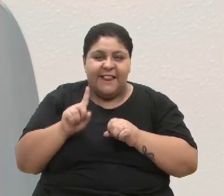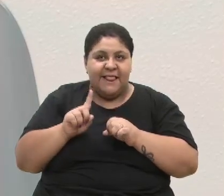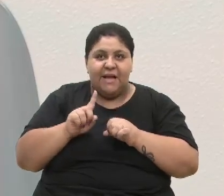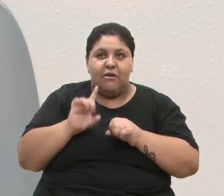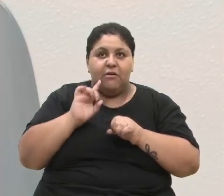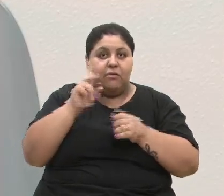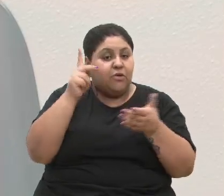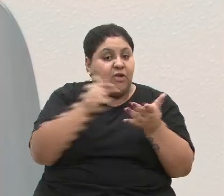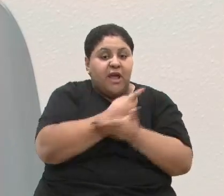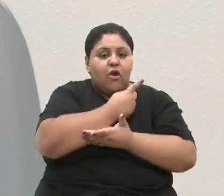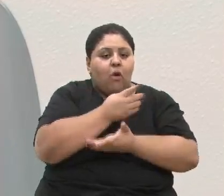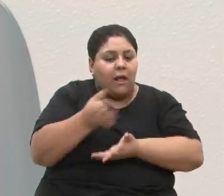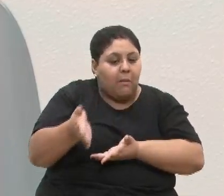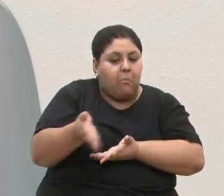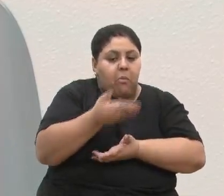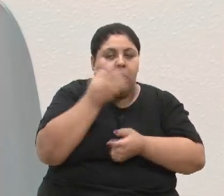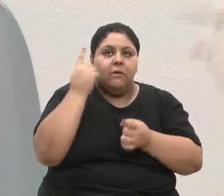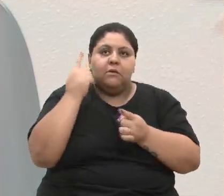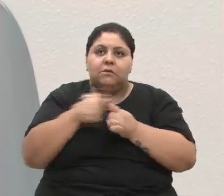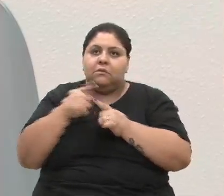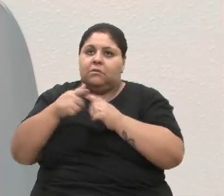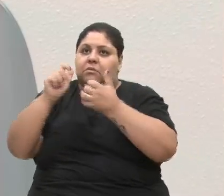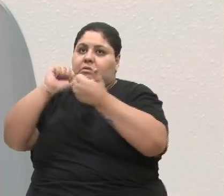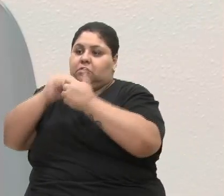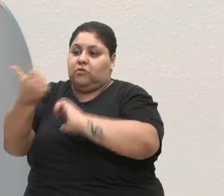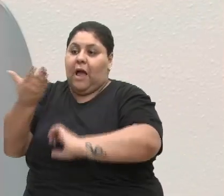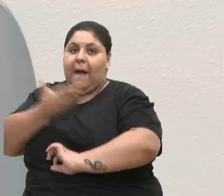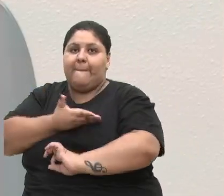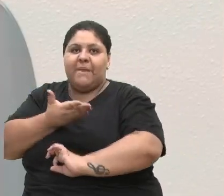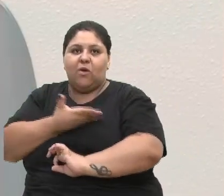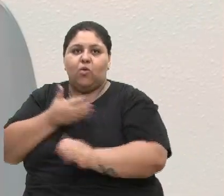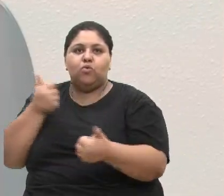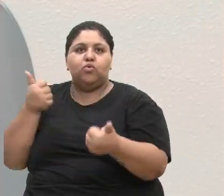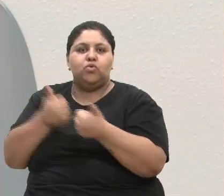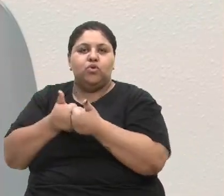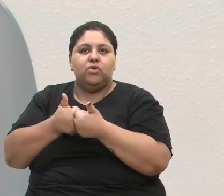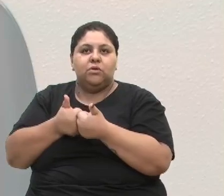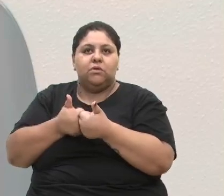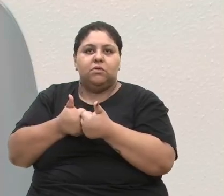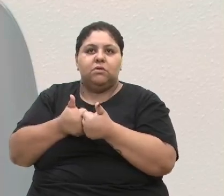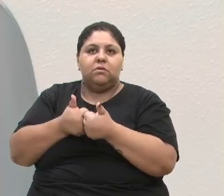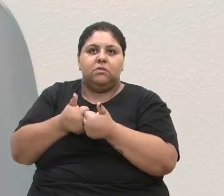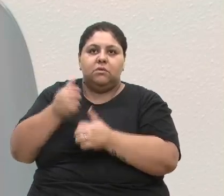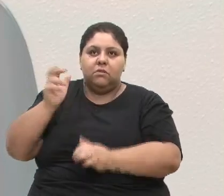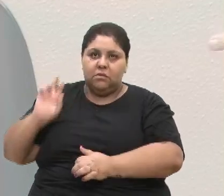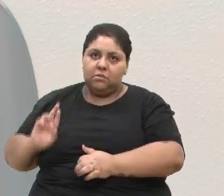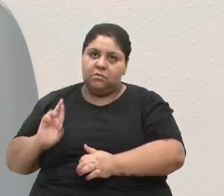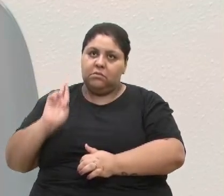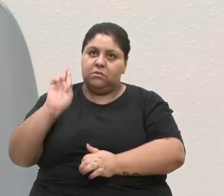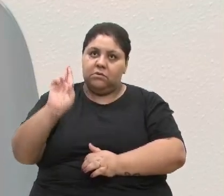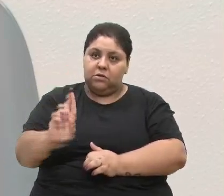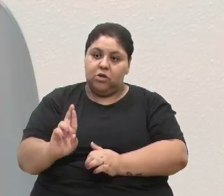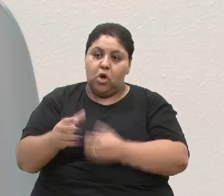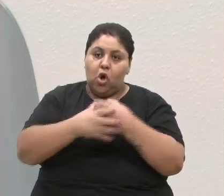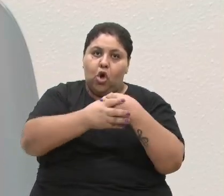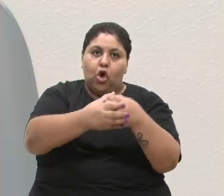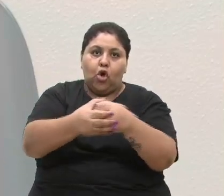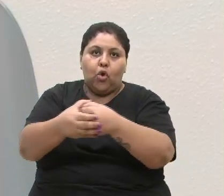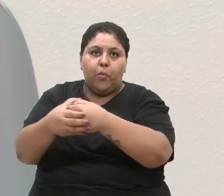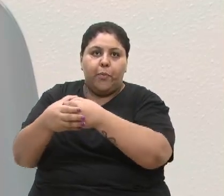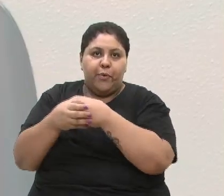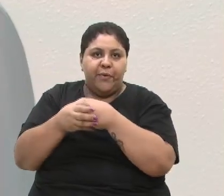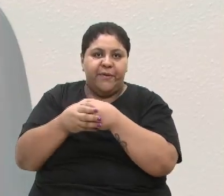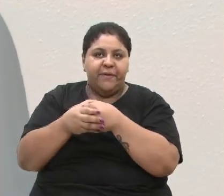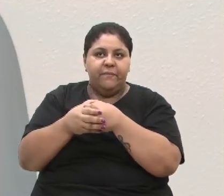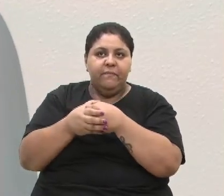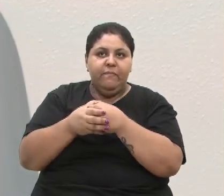somente errou aquela bocha, porque tu tá jogando com um amigo teu, porque tu tá representando o teu time.